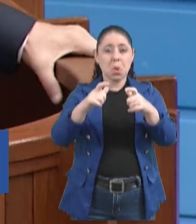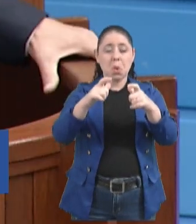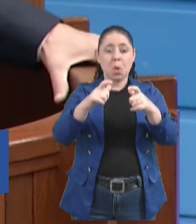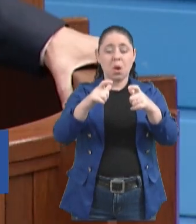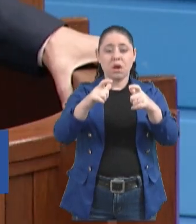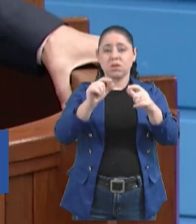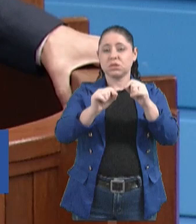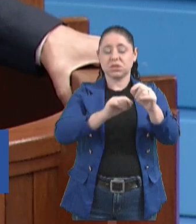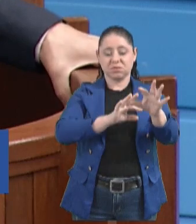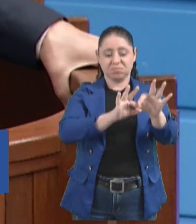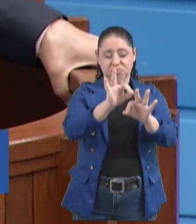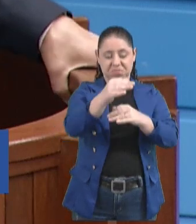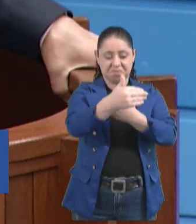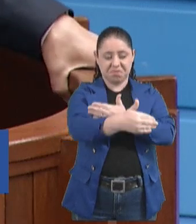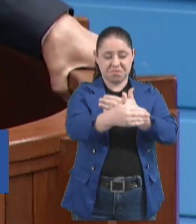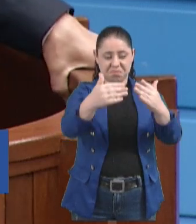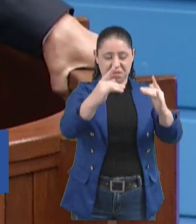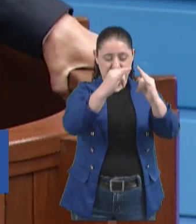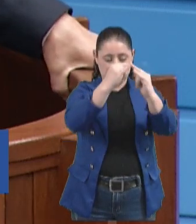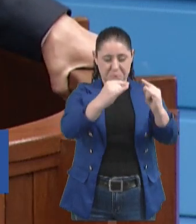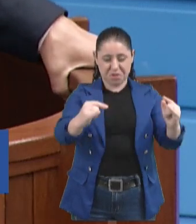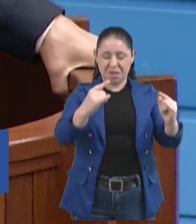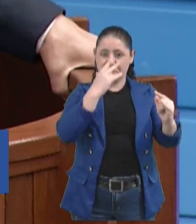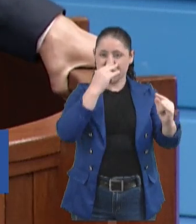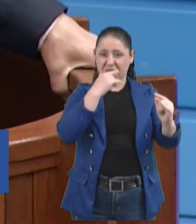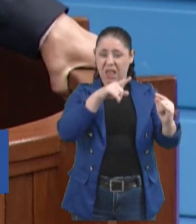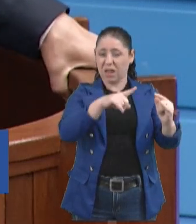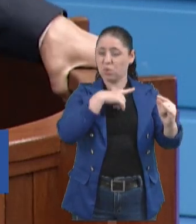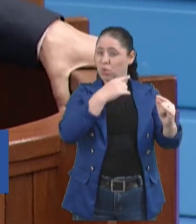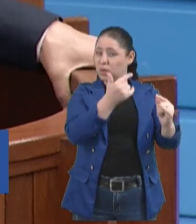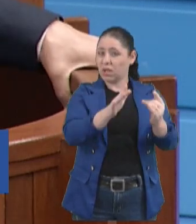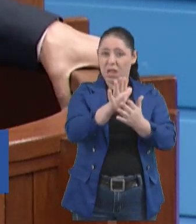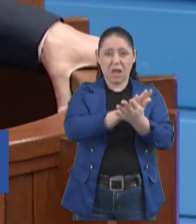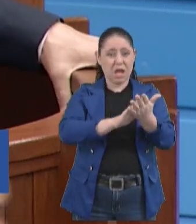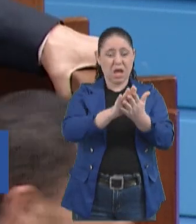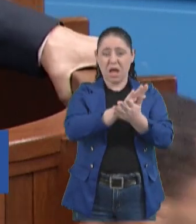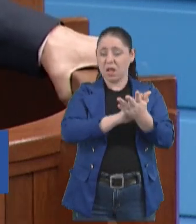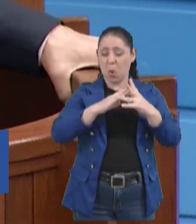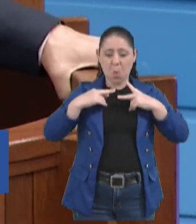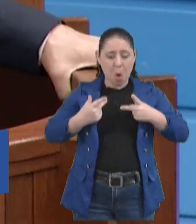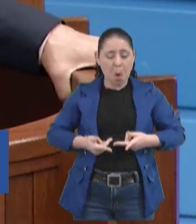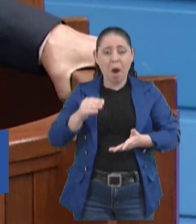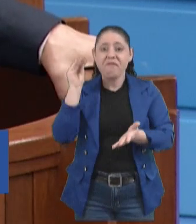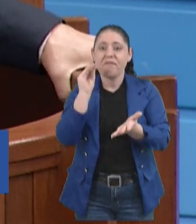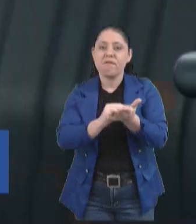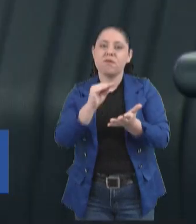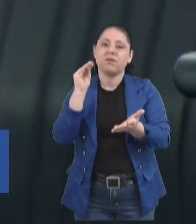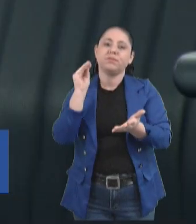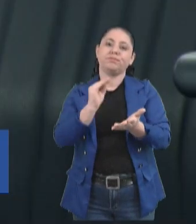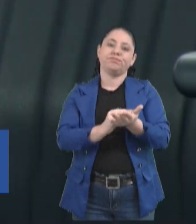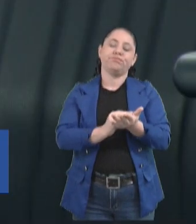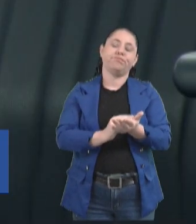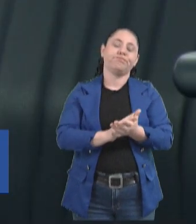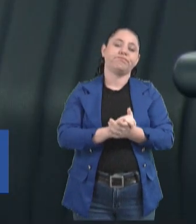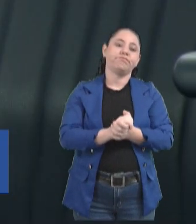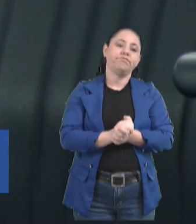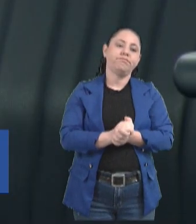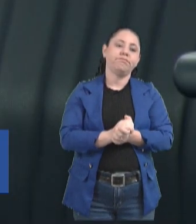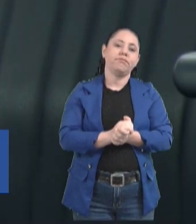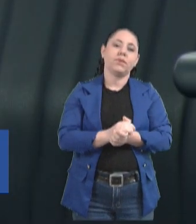numa situação completamente insalubre, desumana, e